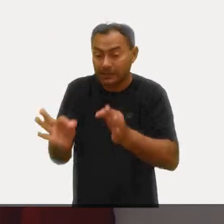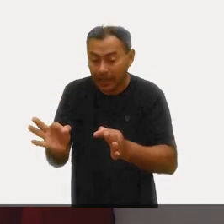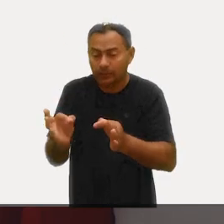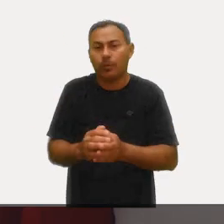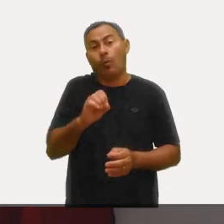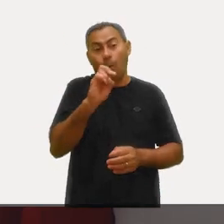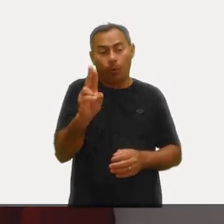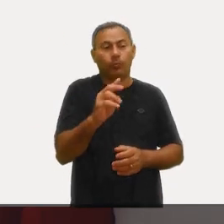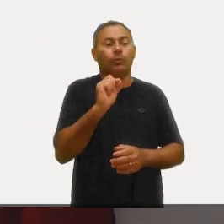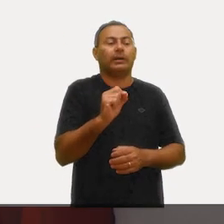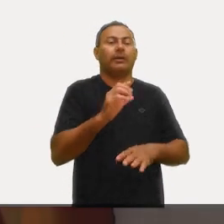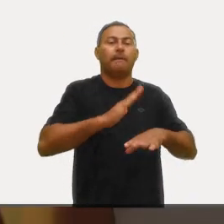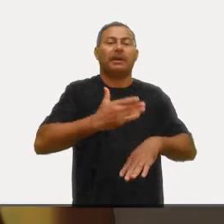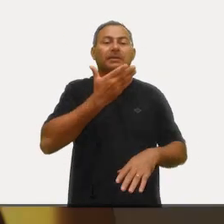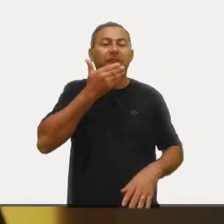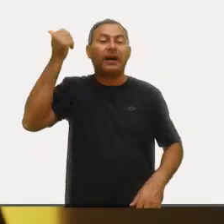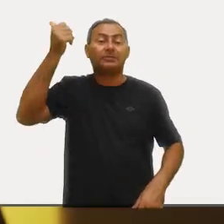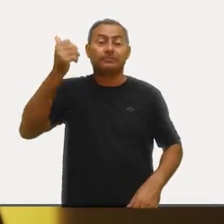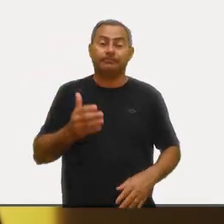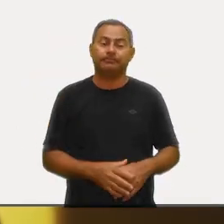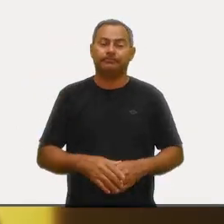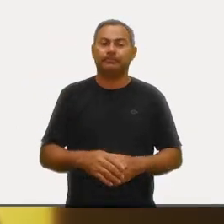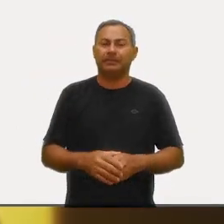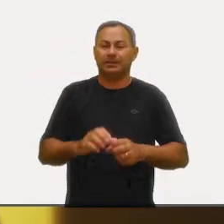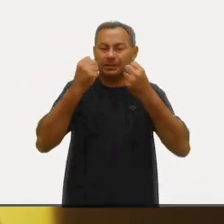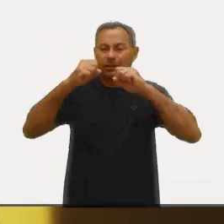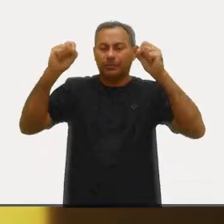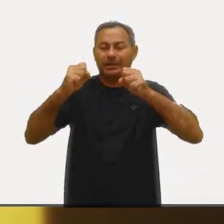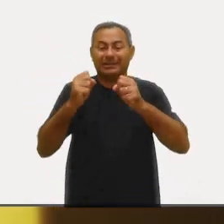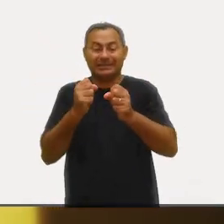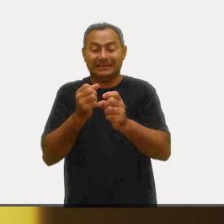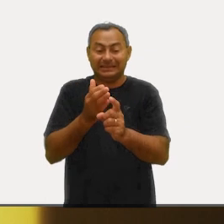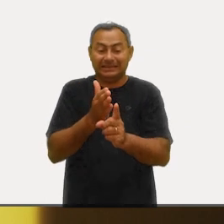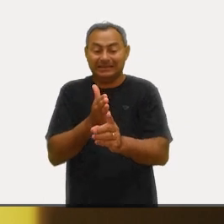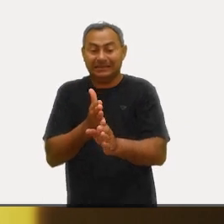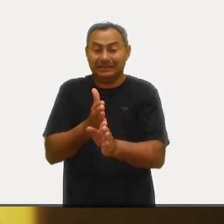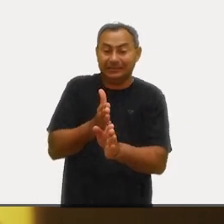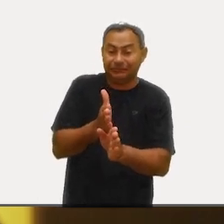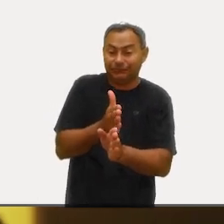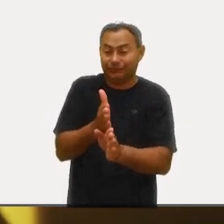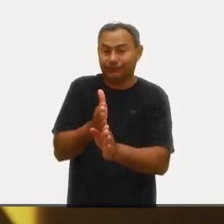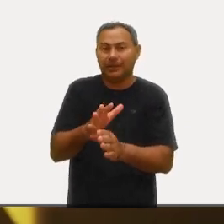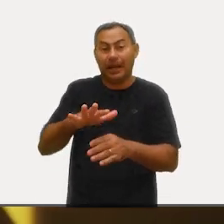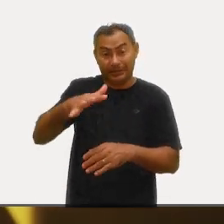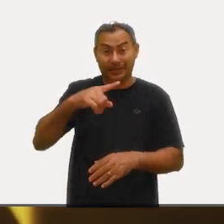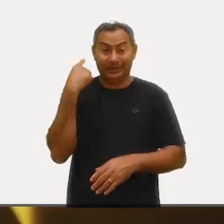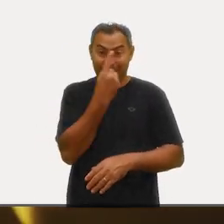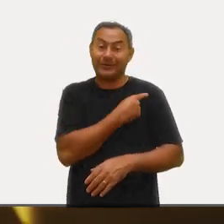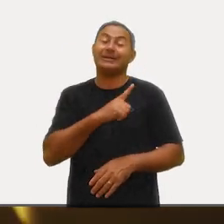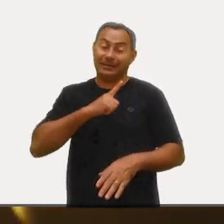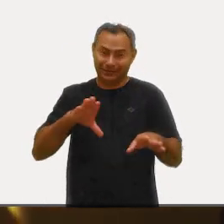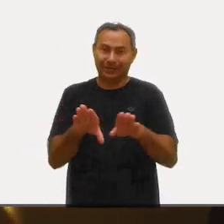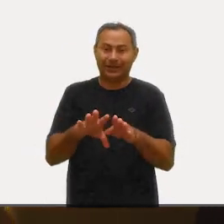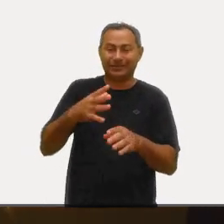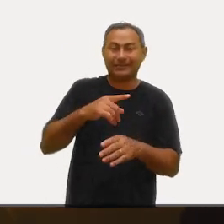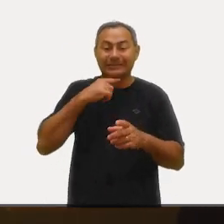o que era certo ou o que era mais fácil. Ele estava numa encruzilhada, semelhante a que muitos de nós se